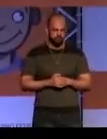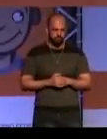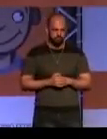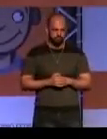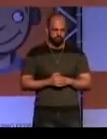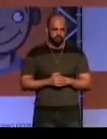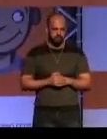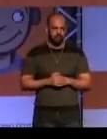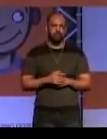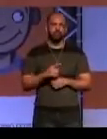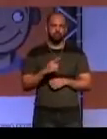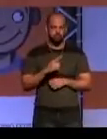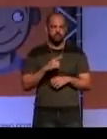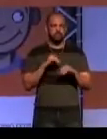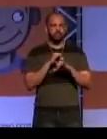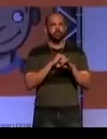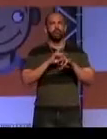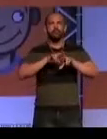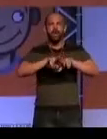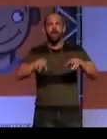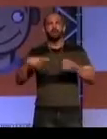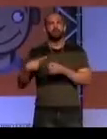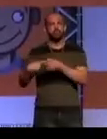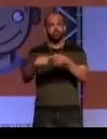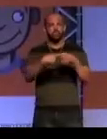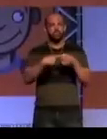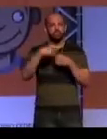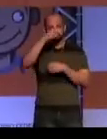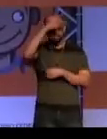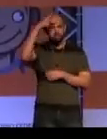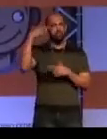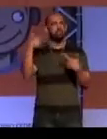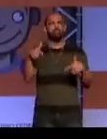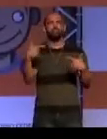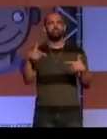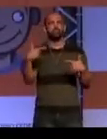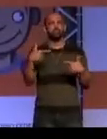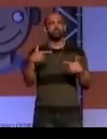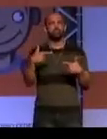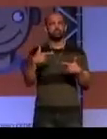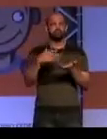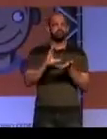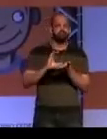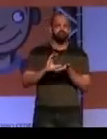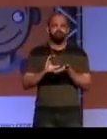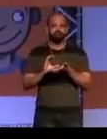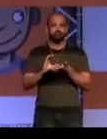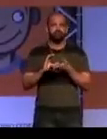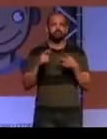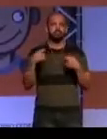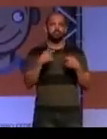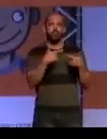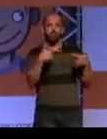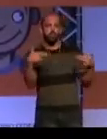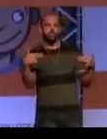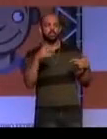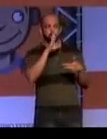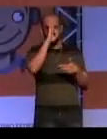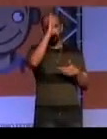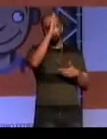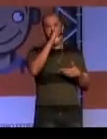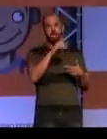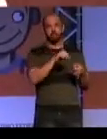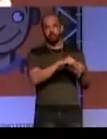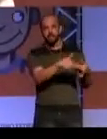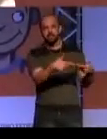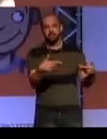temos informação que vários municípios não têm recursos para implementar, e tem dezenas de outras prioridades antes da